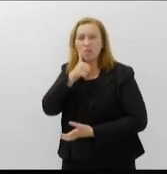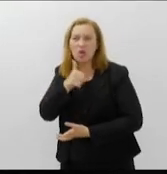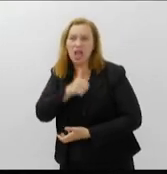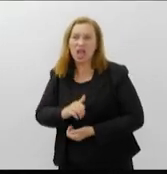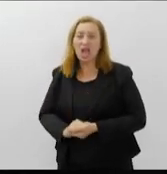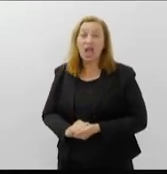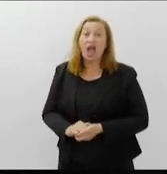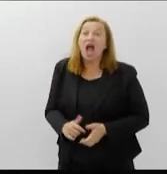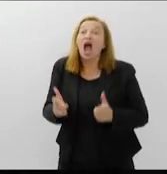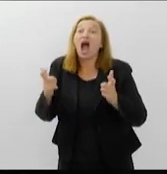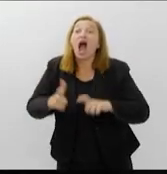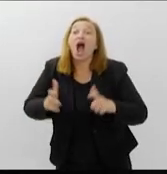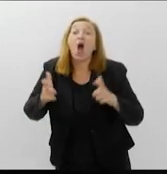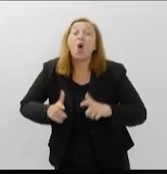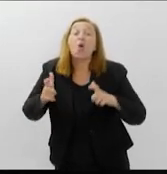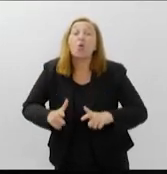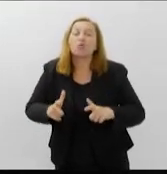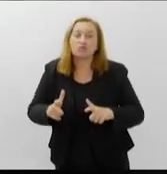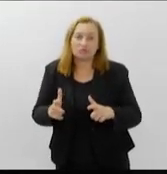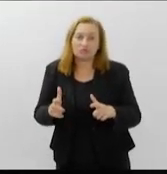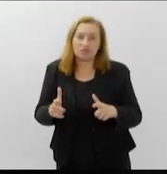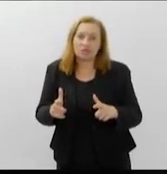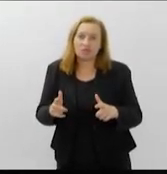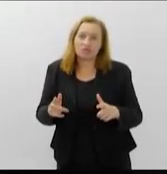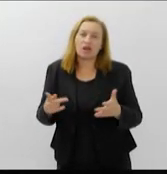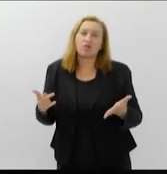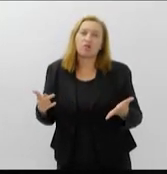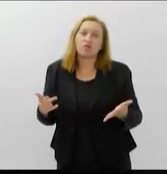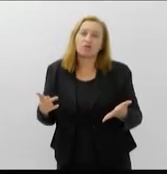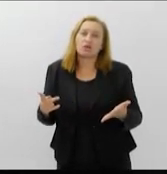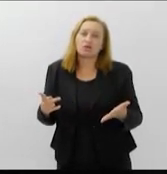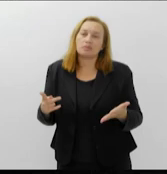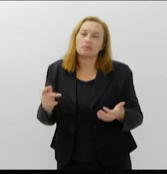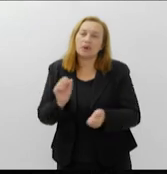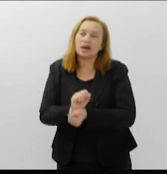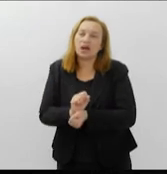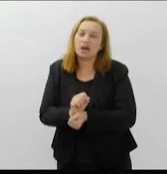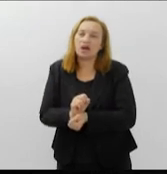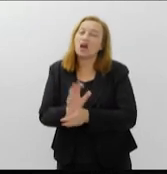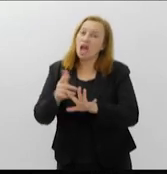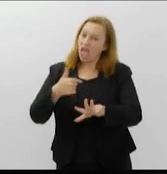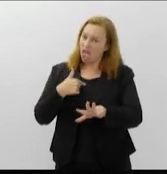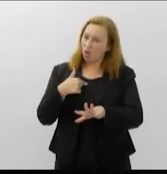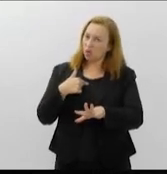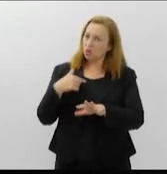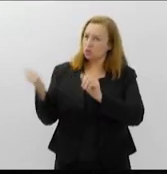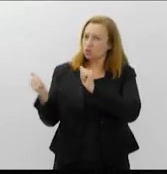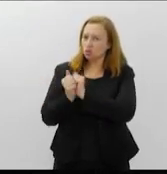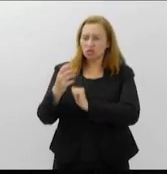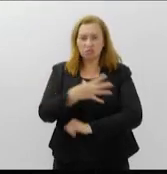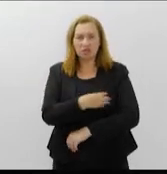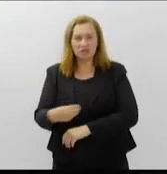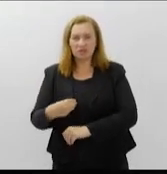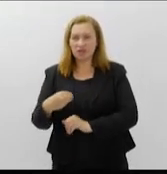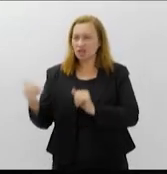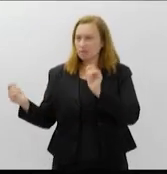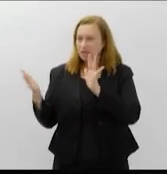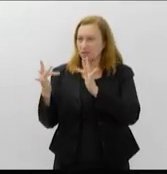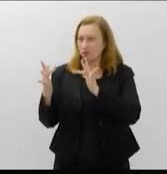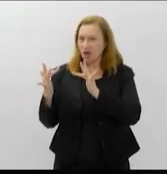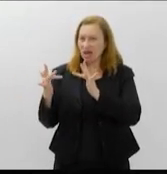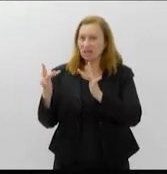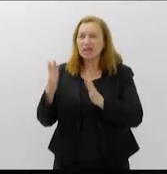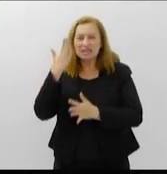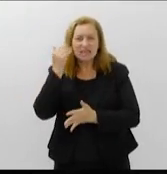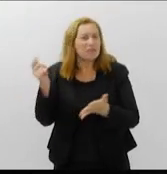Aonde pararão os banheiros femininos? Porque eu, quando tiver a minha filha ou ao lado da minha namorada, sabendo que isso vai correr solto,